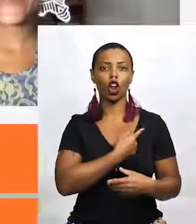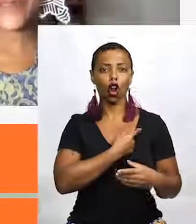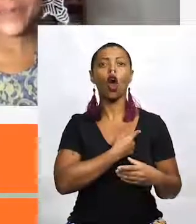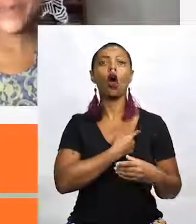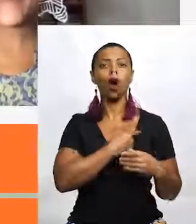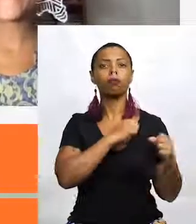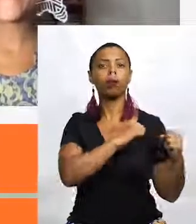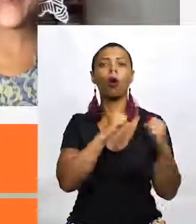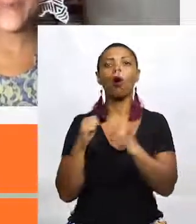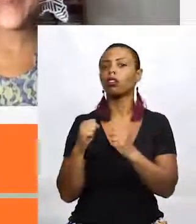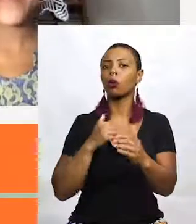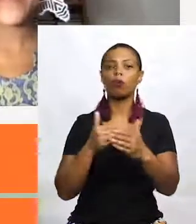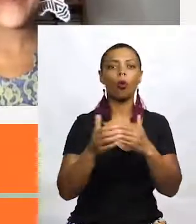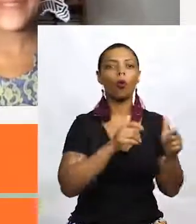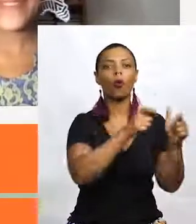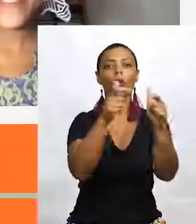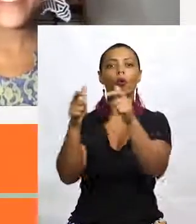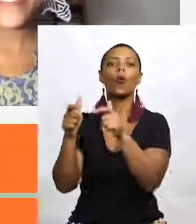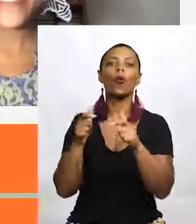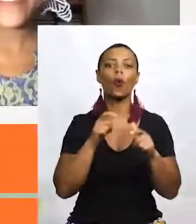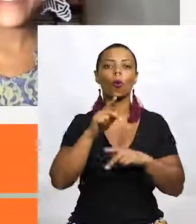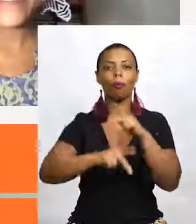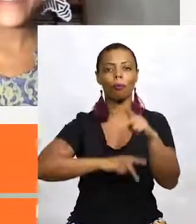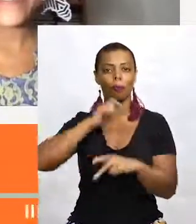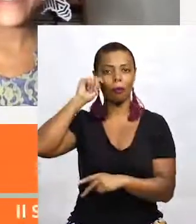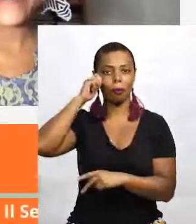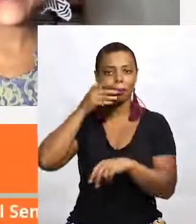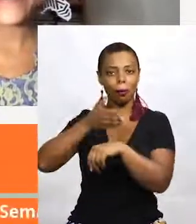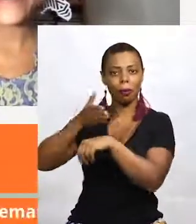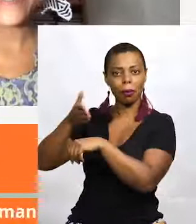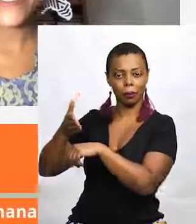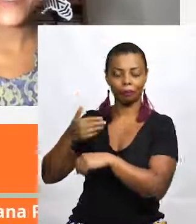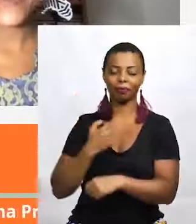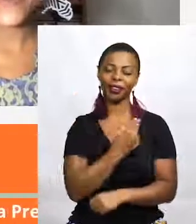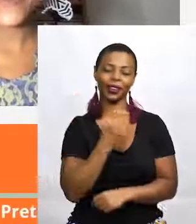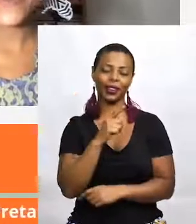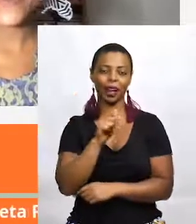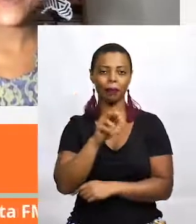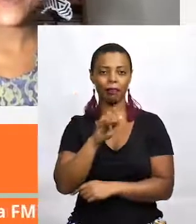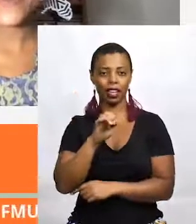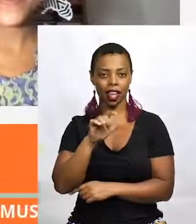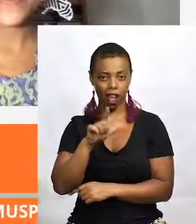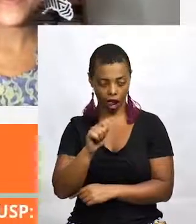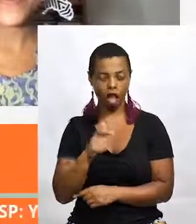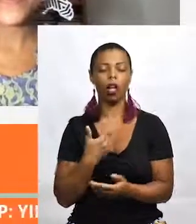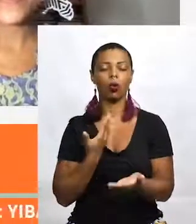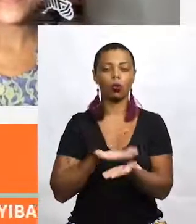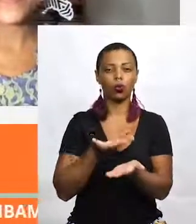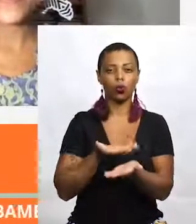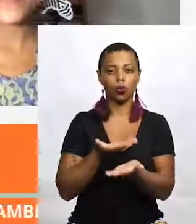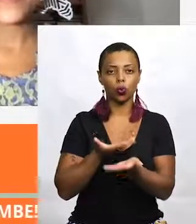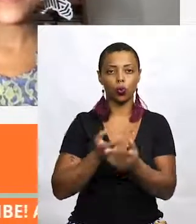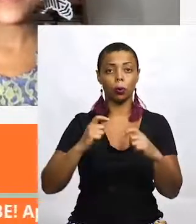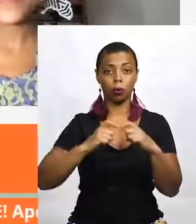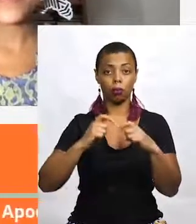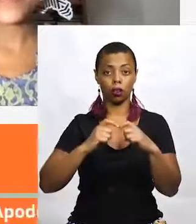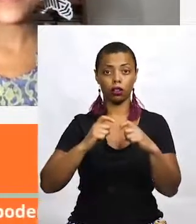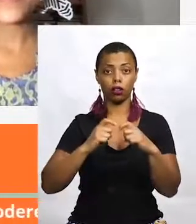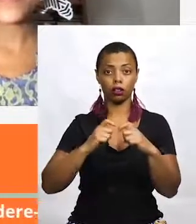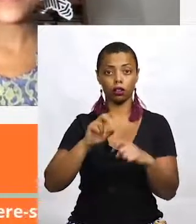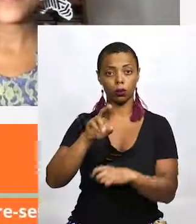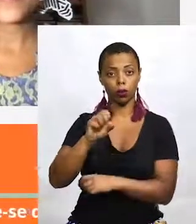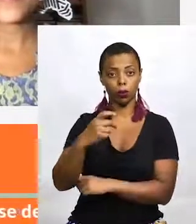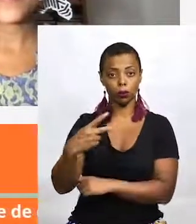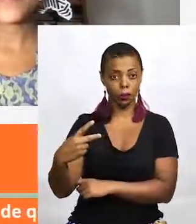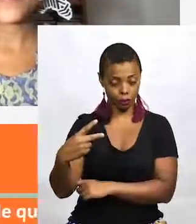preto ocupa, né? E eu, meu nome é Gabriela Pires, eu sou estudante de medicina da Universidade de São Paulo, e